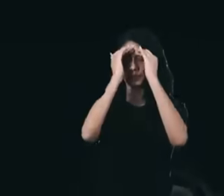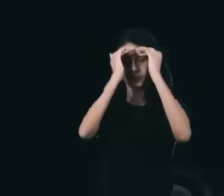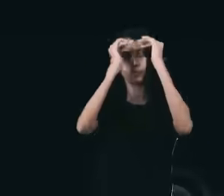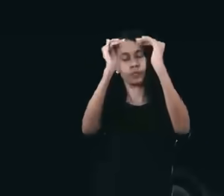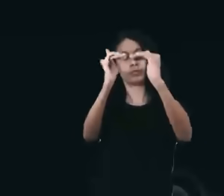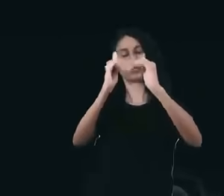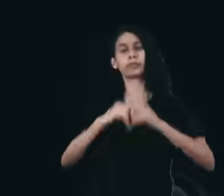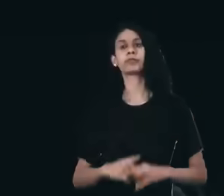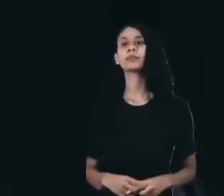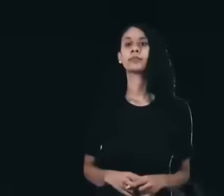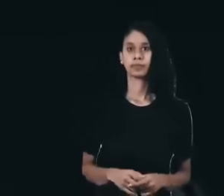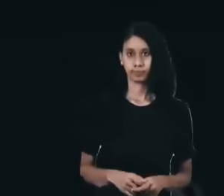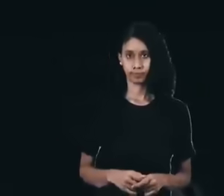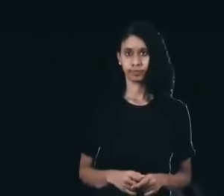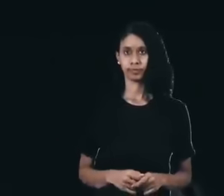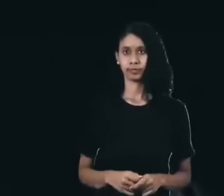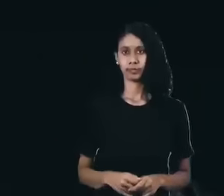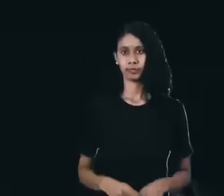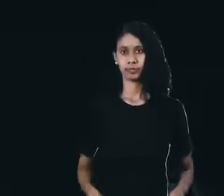obediência.